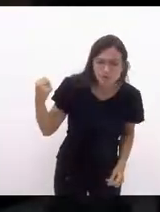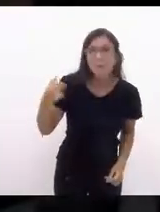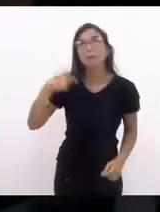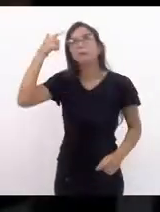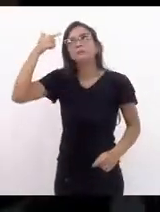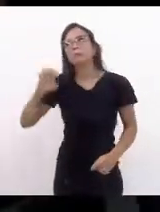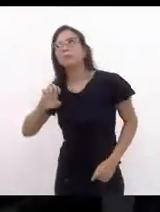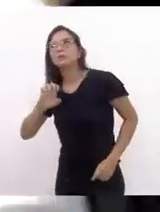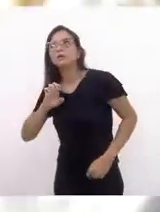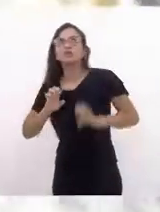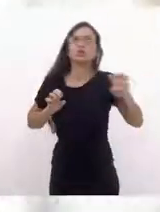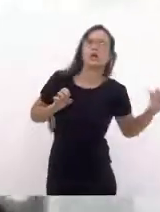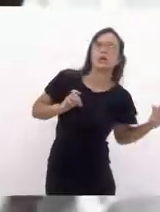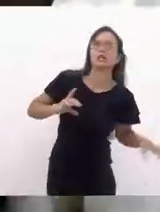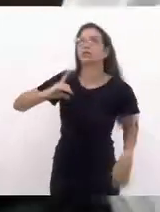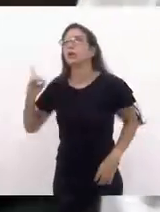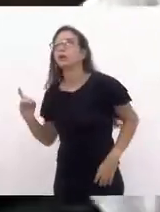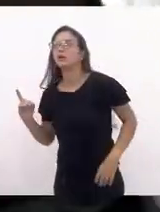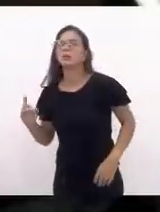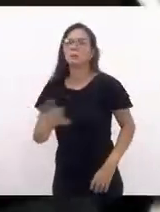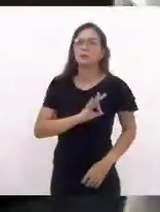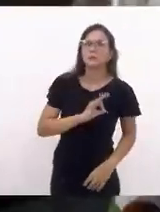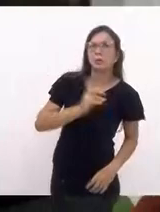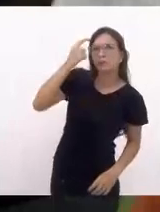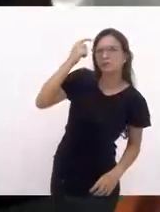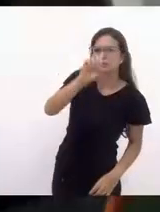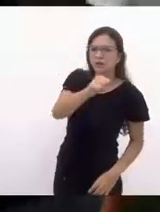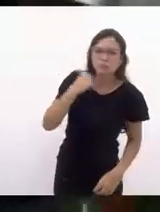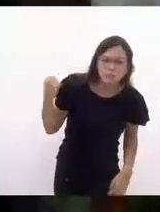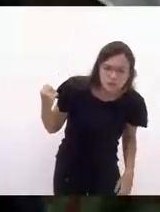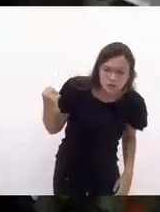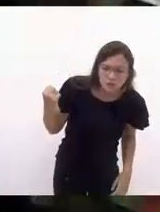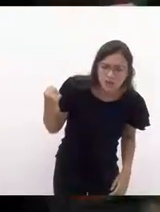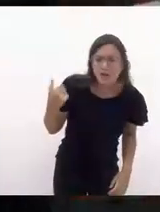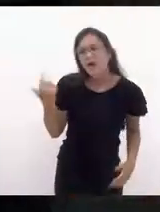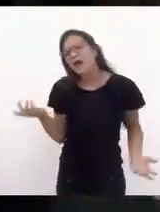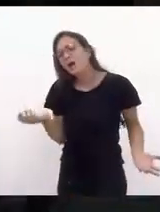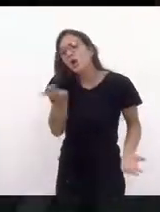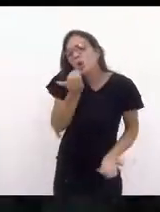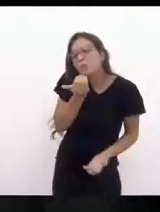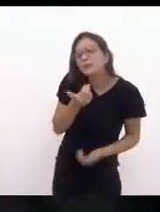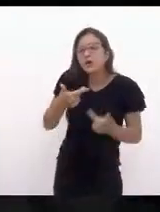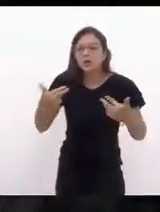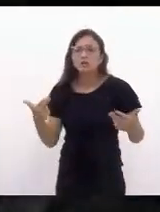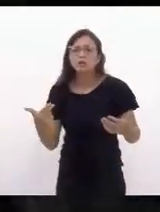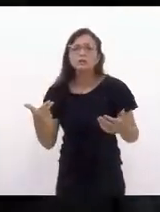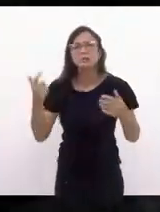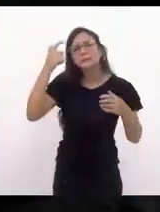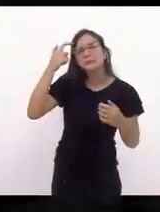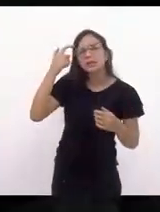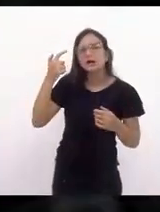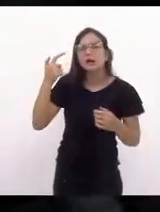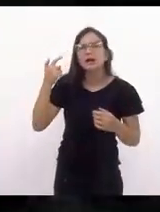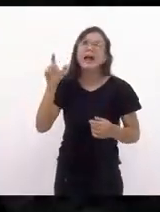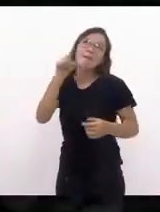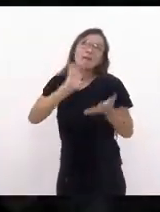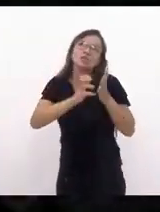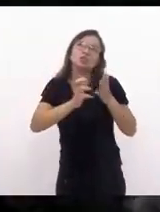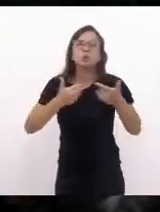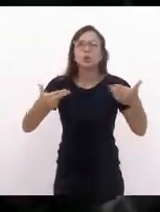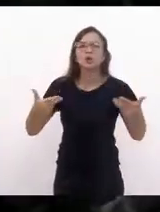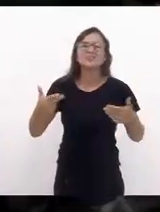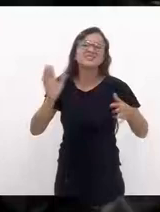bombeiro ele quando a Breja gelada ele tem que ter lá comidinha lá ele tem que ter lá algo para ser sustentado e para se